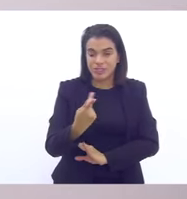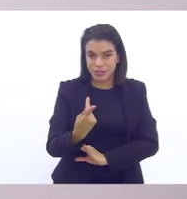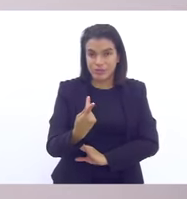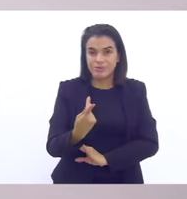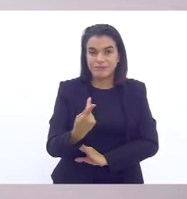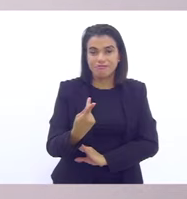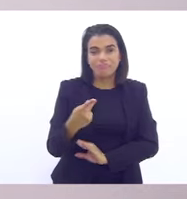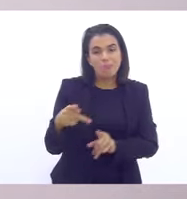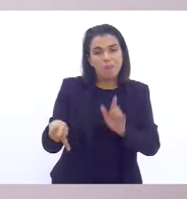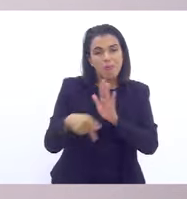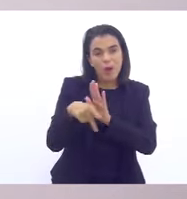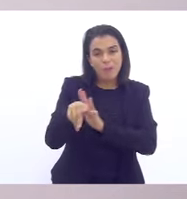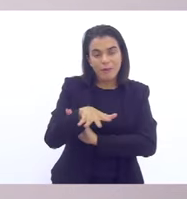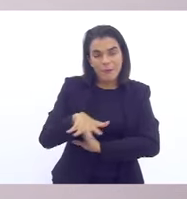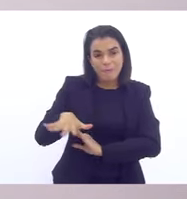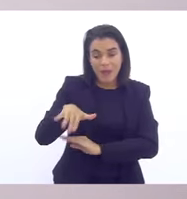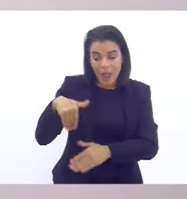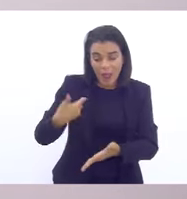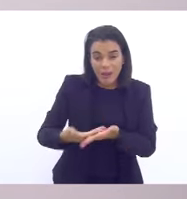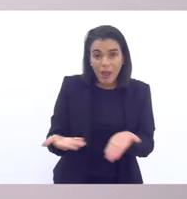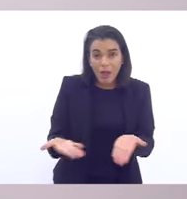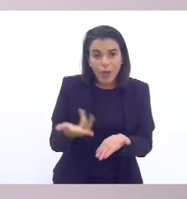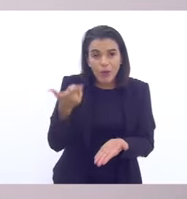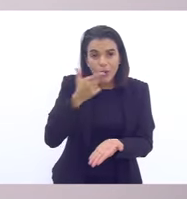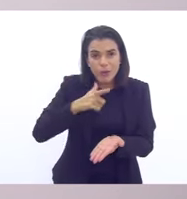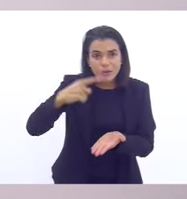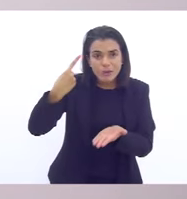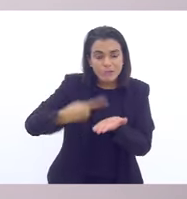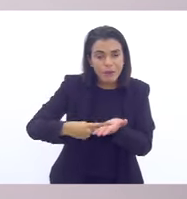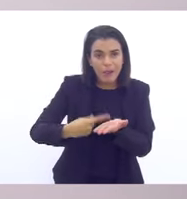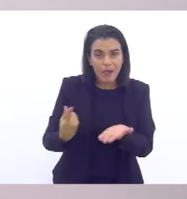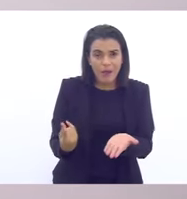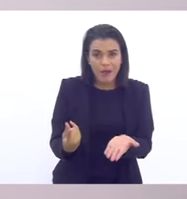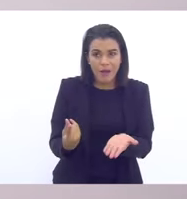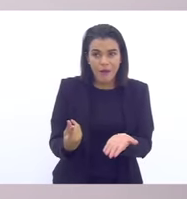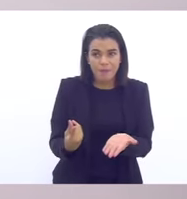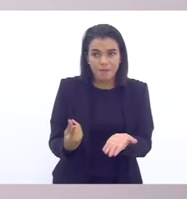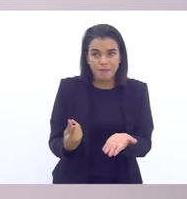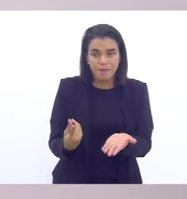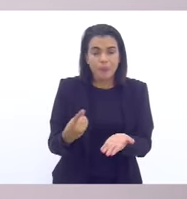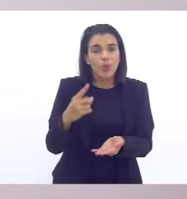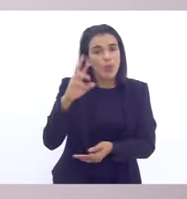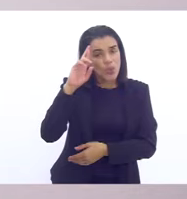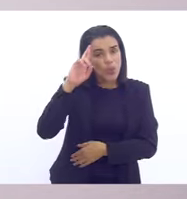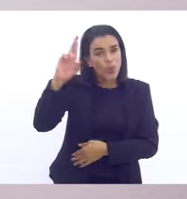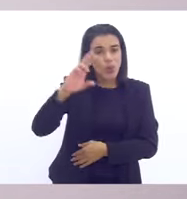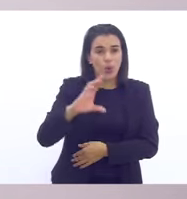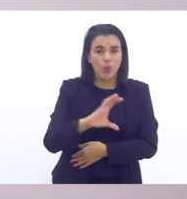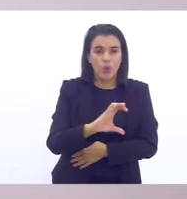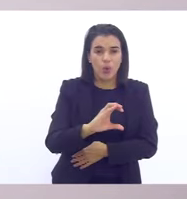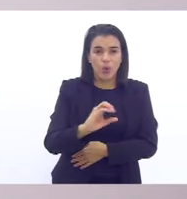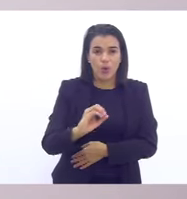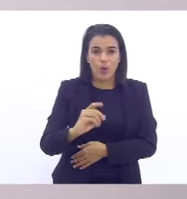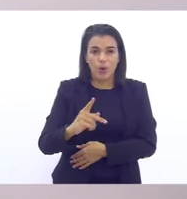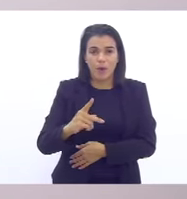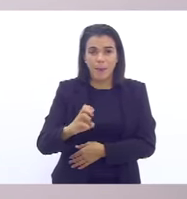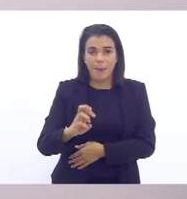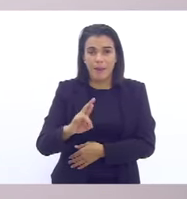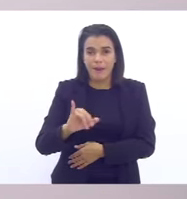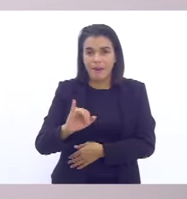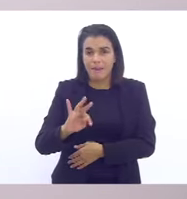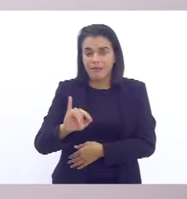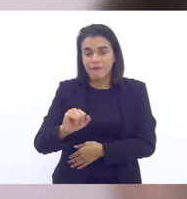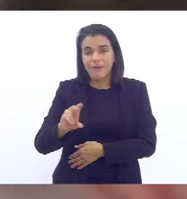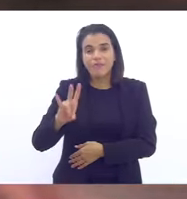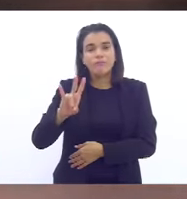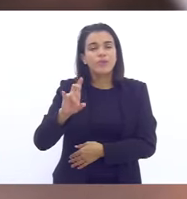Paraíba, e estou até o exato momento sem conseguir agendar. Donos de cooperativa na Santa Isabel, que